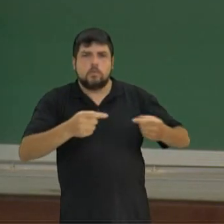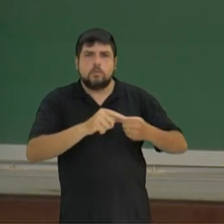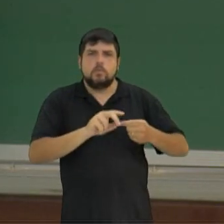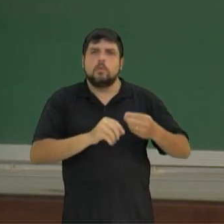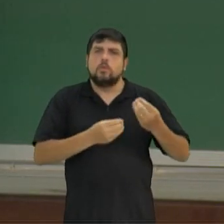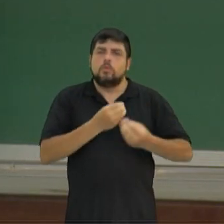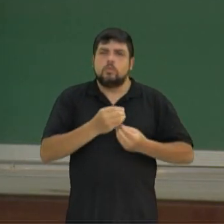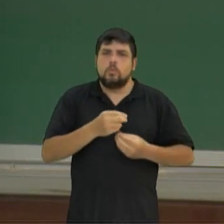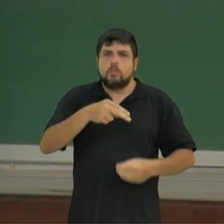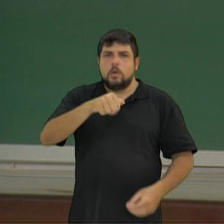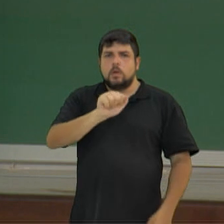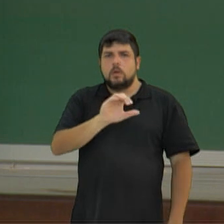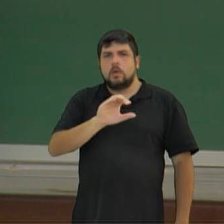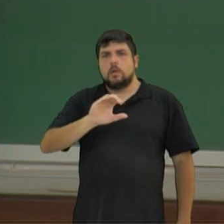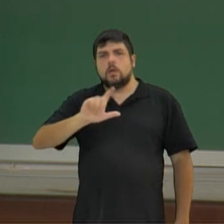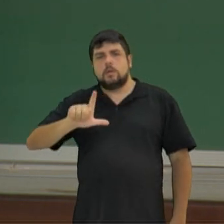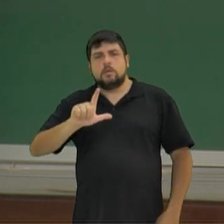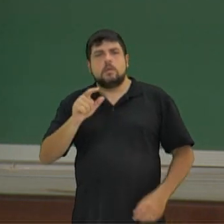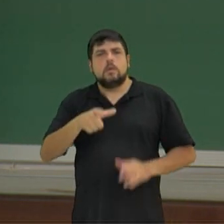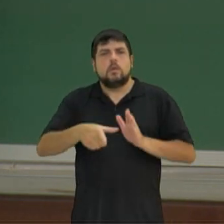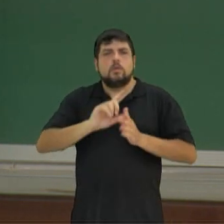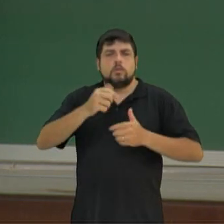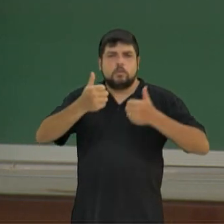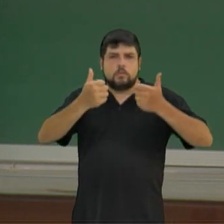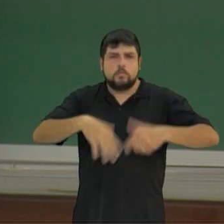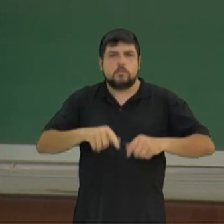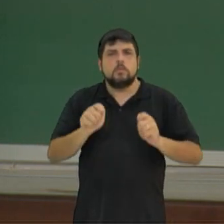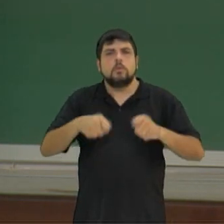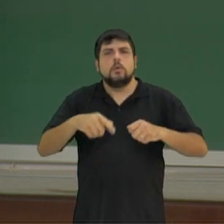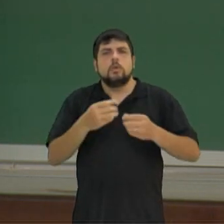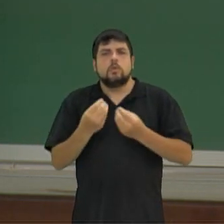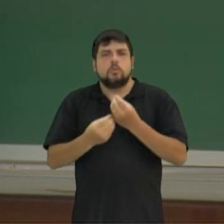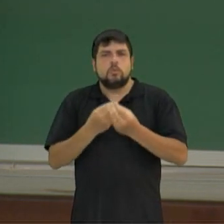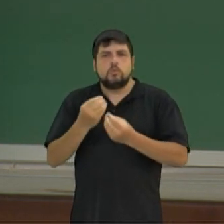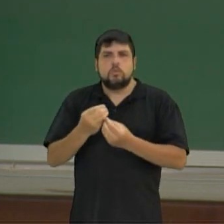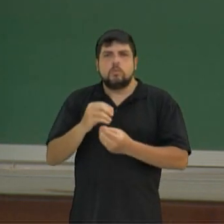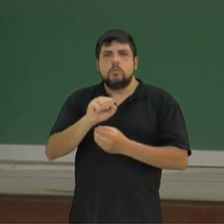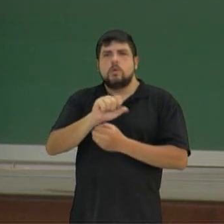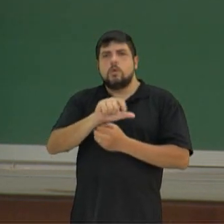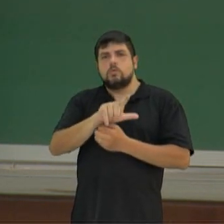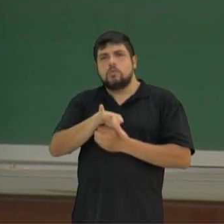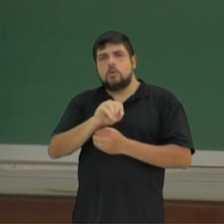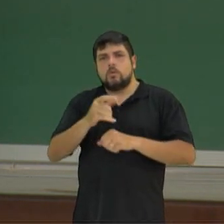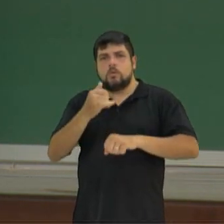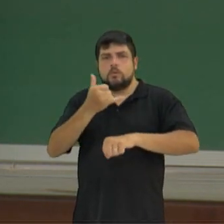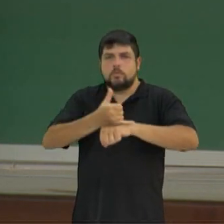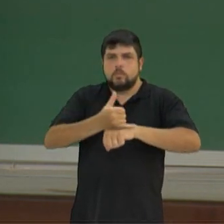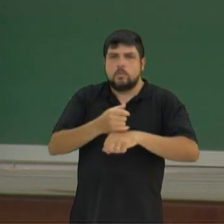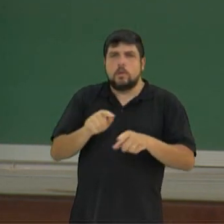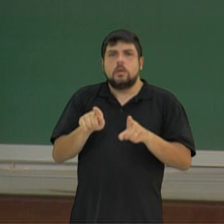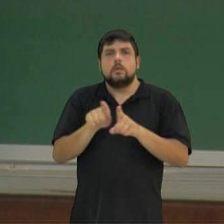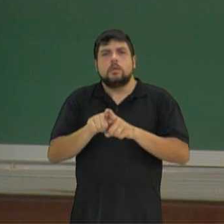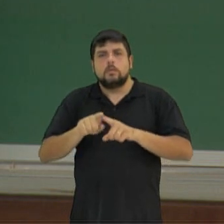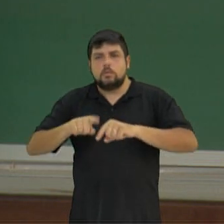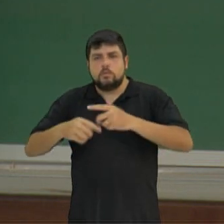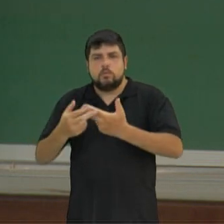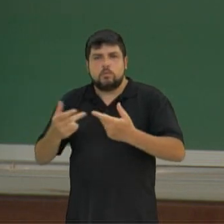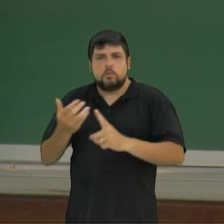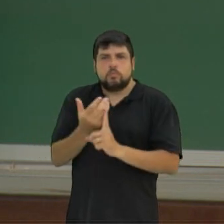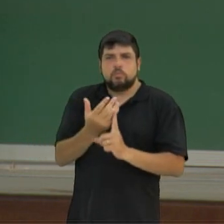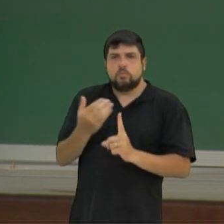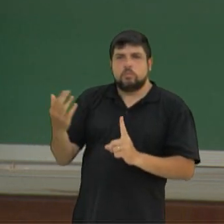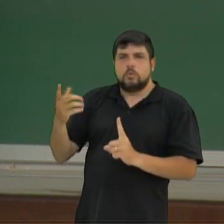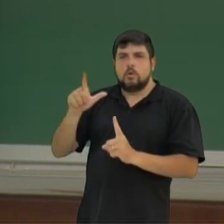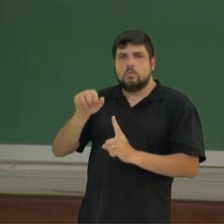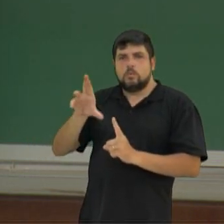ígnea do NaCl que falamos aqui e que a gente consegue produzir o sódio metálico e além dele produzimos também o gás cloro,